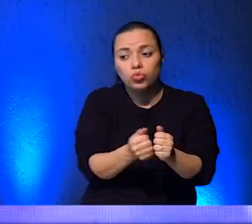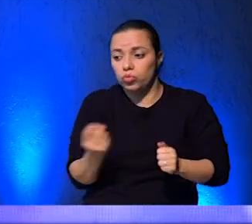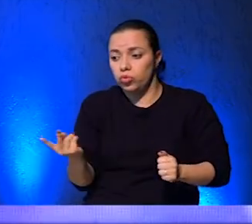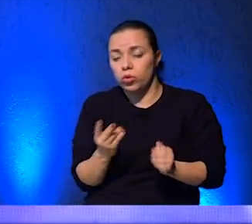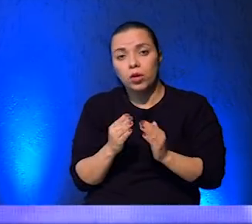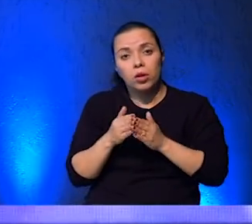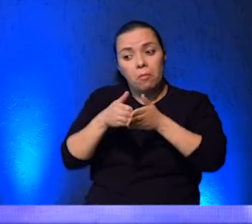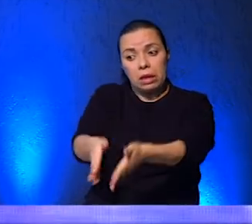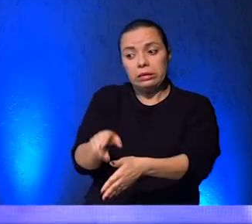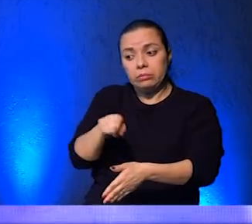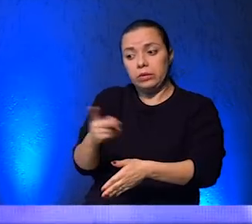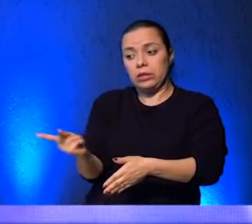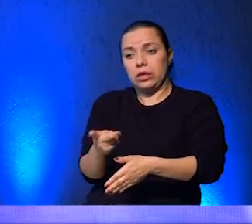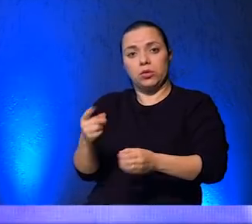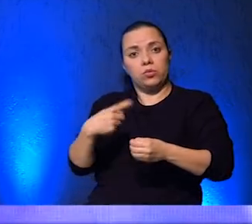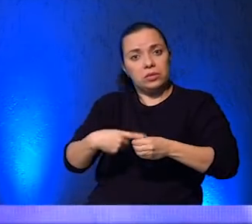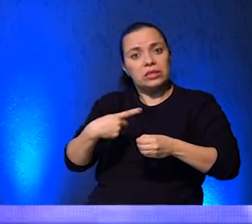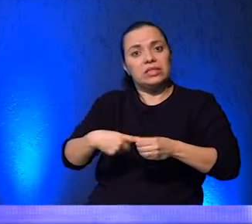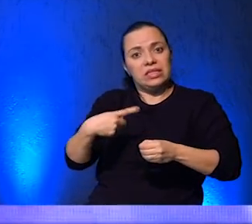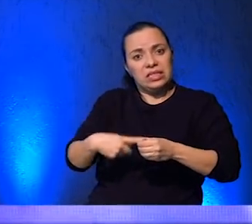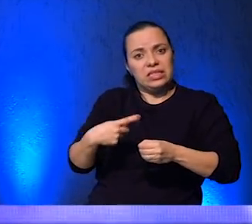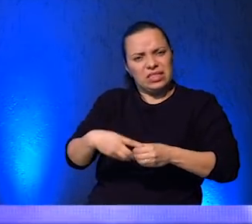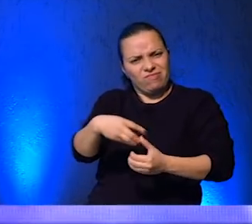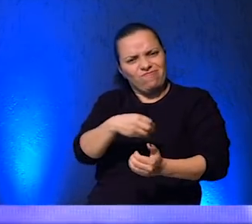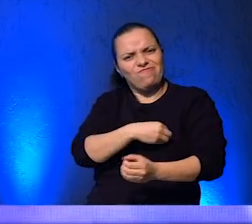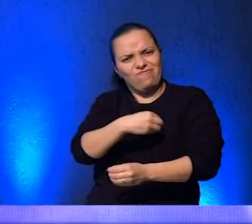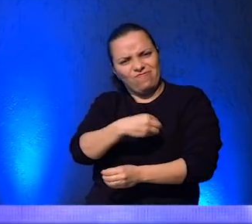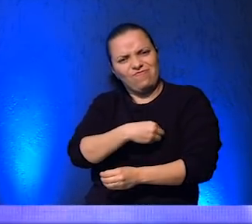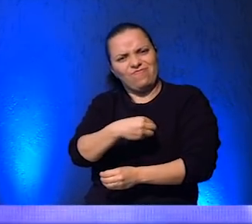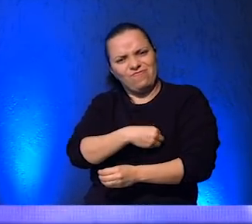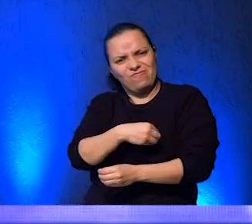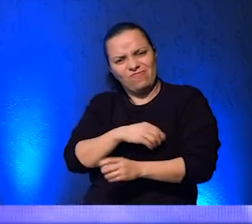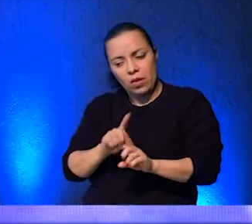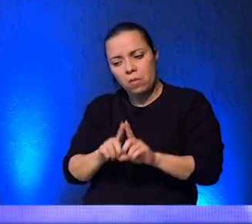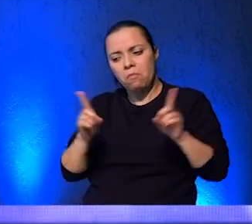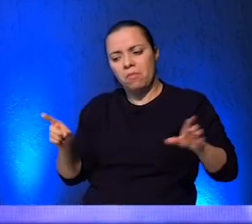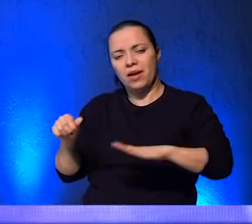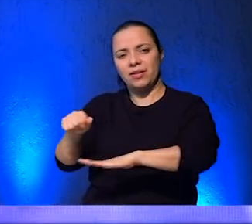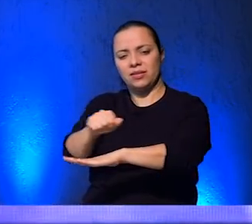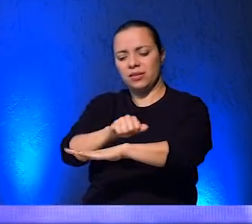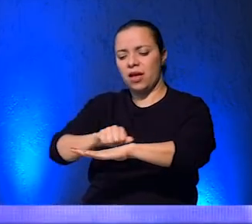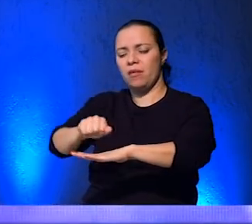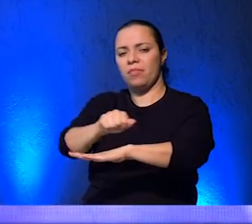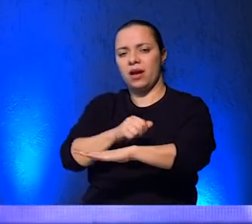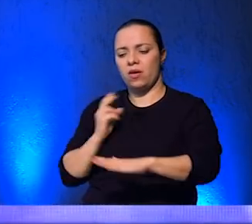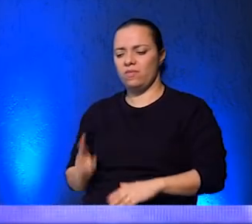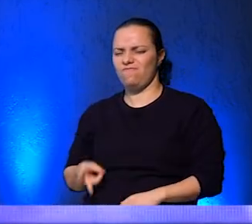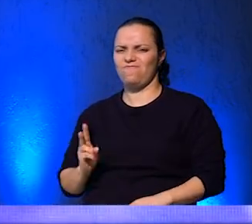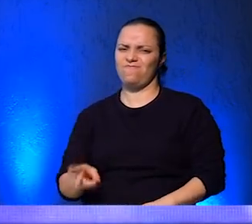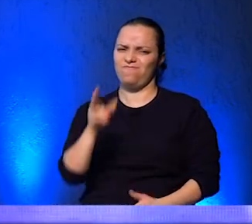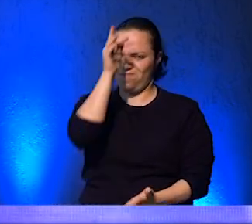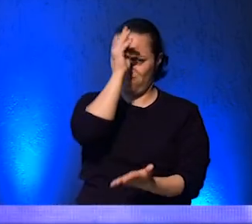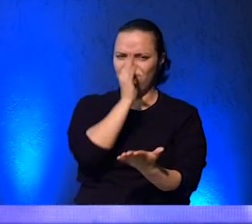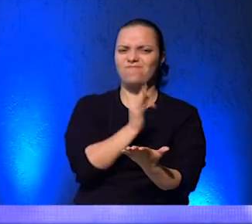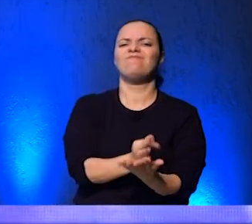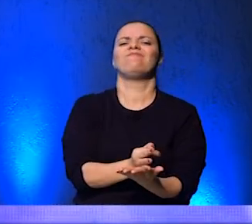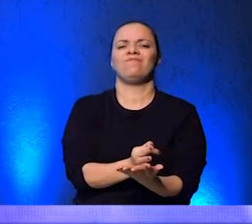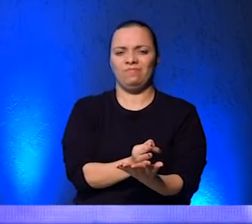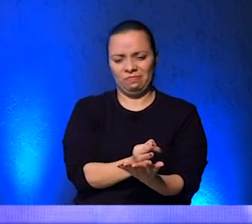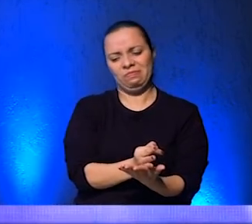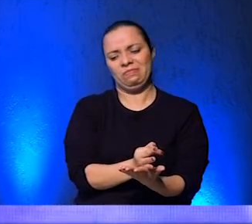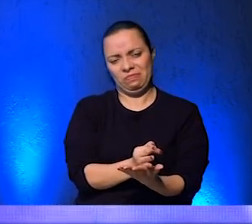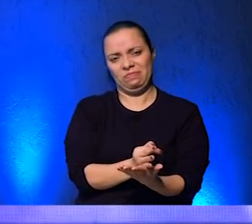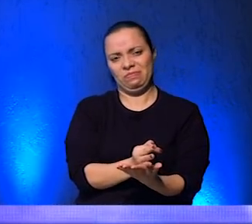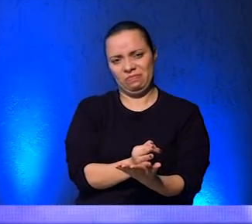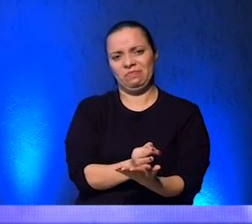corrupção que havia na época de abraão e sempre existirá abraão manteve a sua fé noé